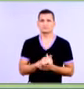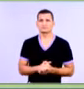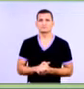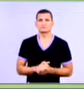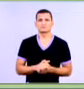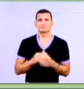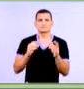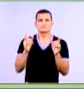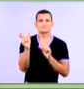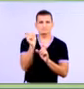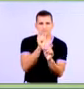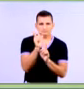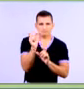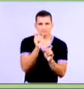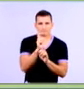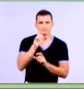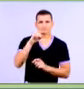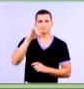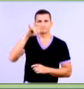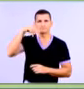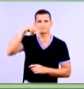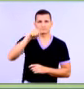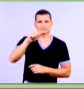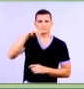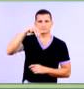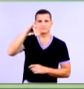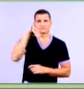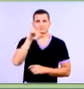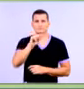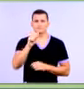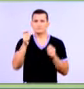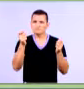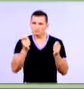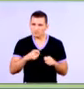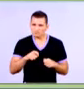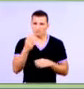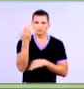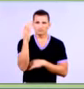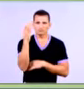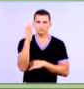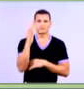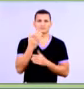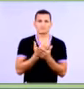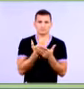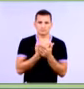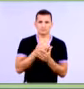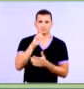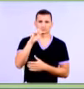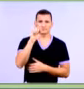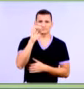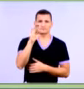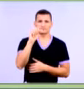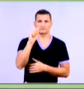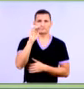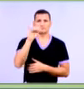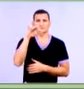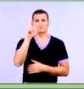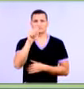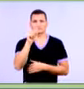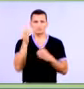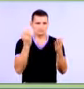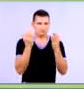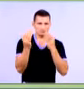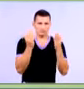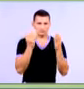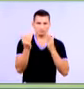uma estrutura dinâmica. Existe possibilidade de eu estudar árvore com estrutura estática, fazendo aquela analogia do meu armário de